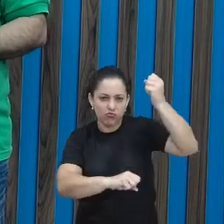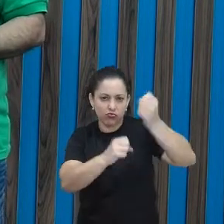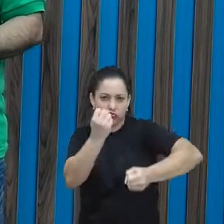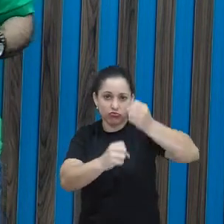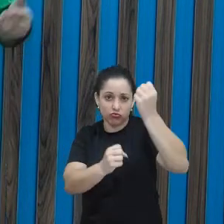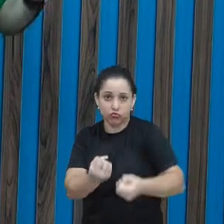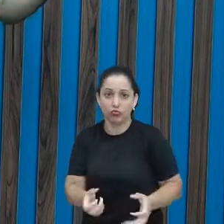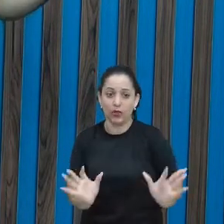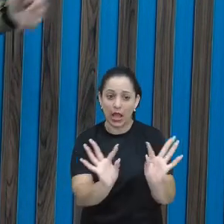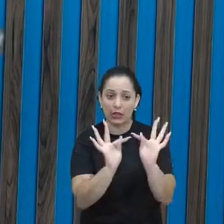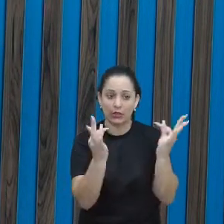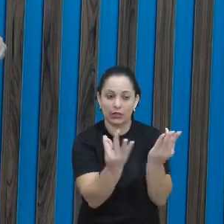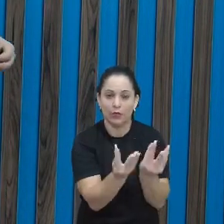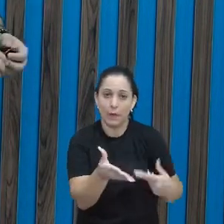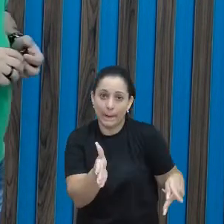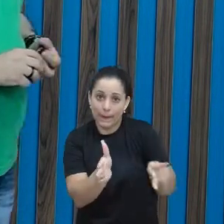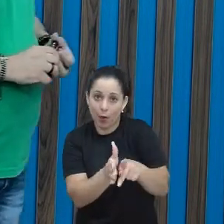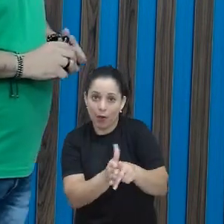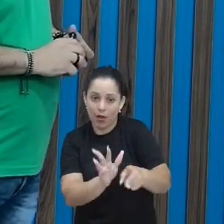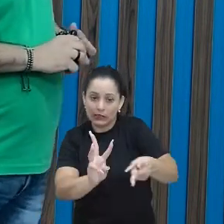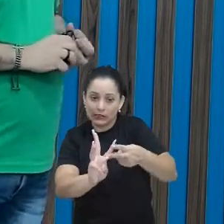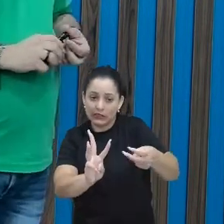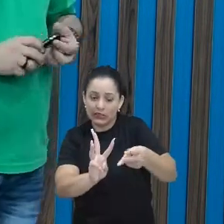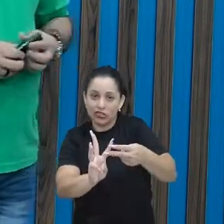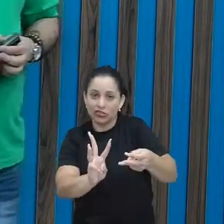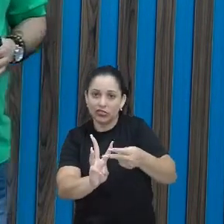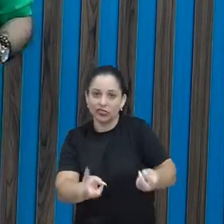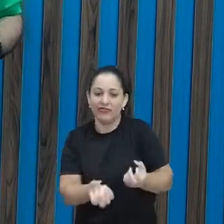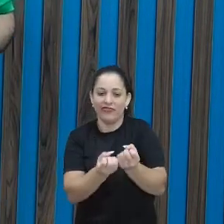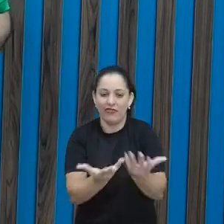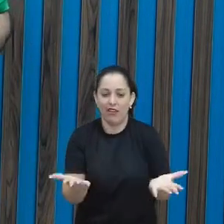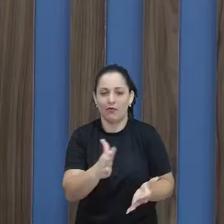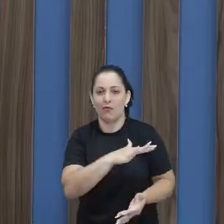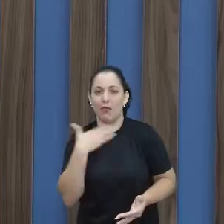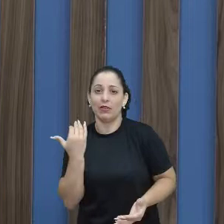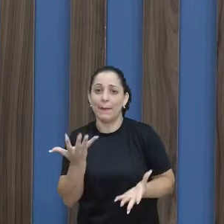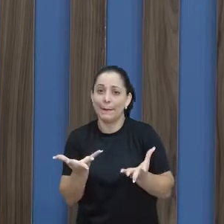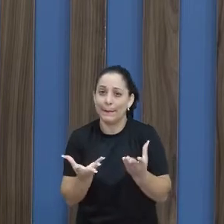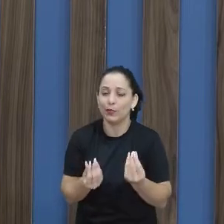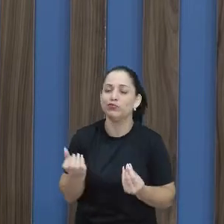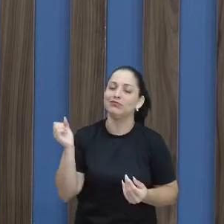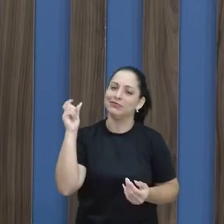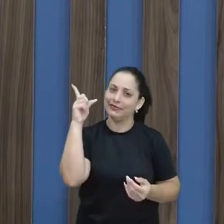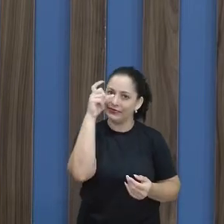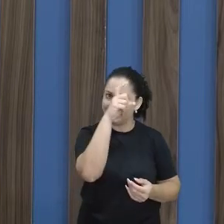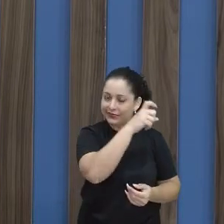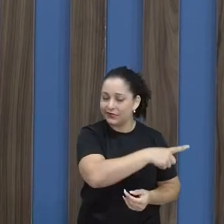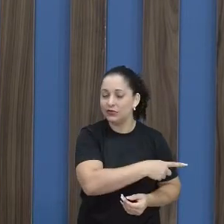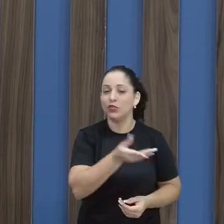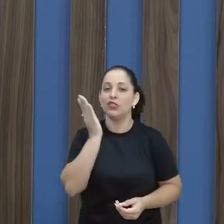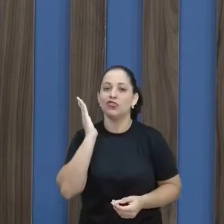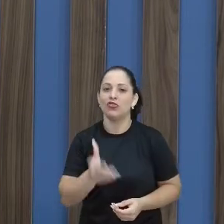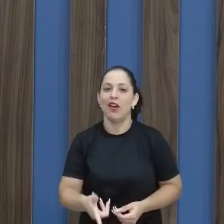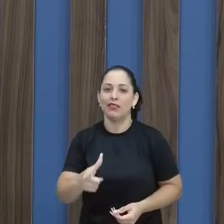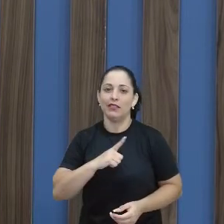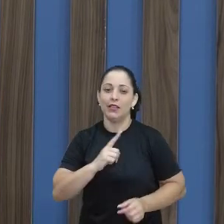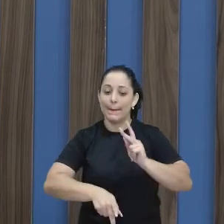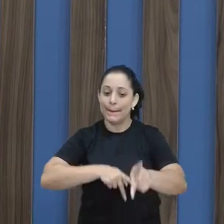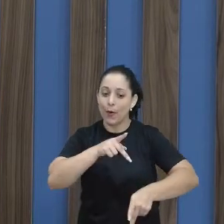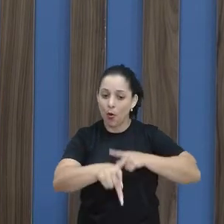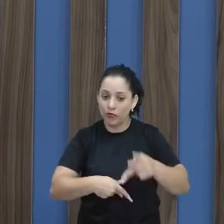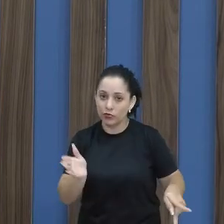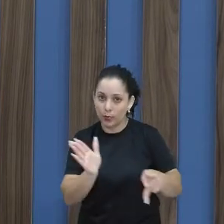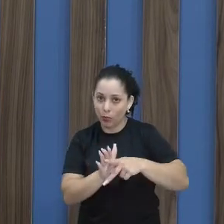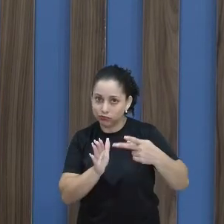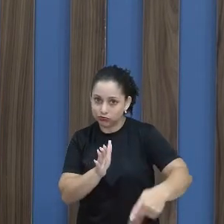comunidades indígenas. Isso é uma coisa muito complicada, né, professora? Demais, pois é, né? A gente sabe que já tinham povos nativos